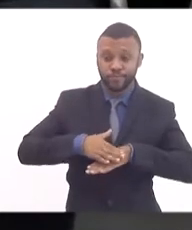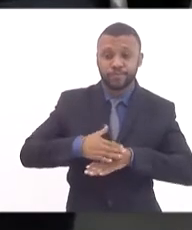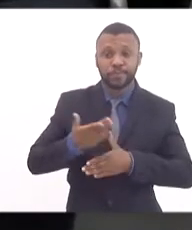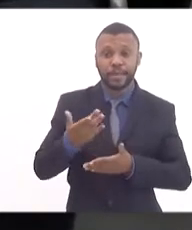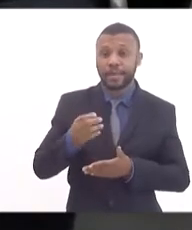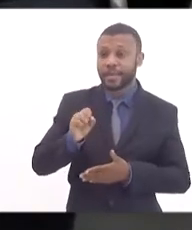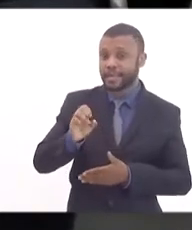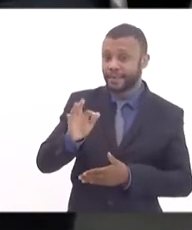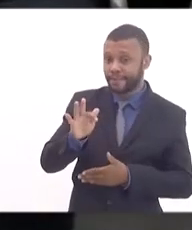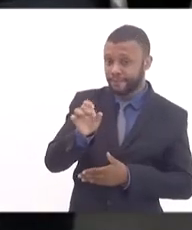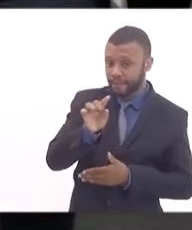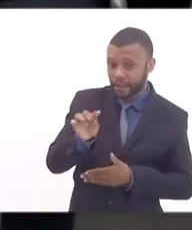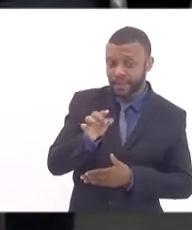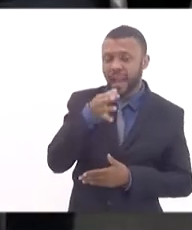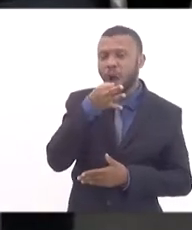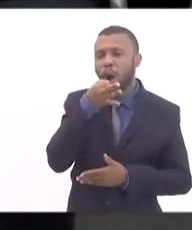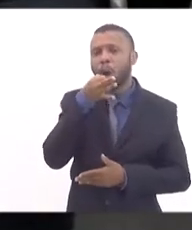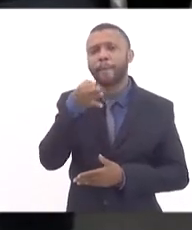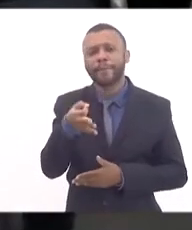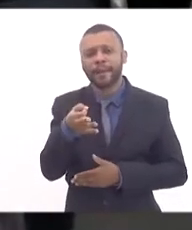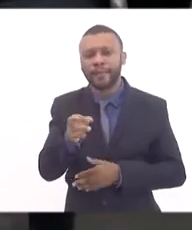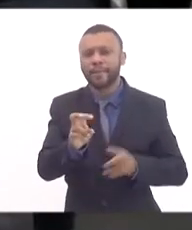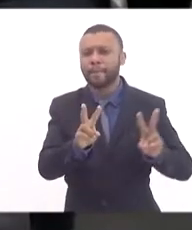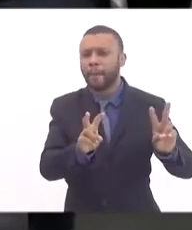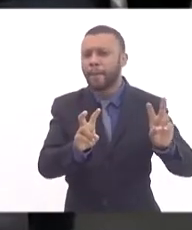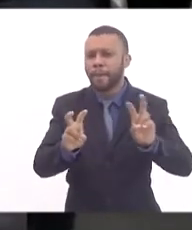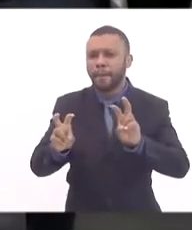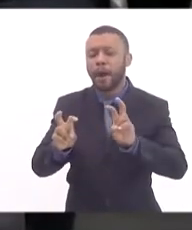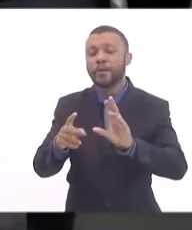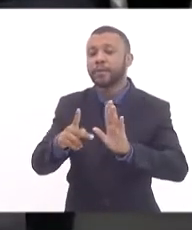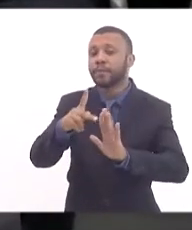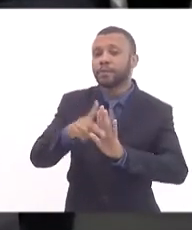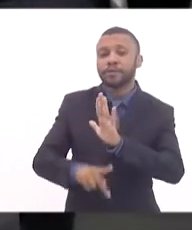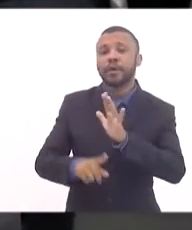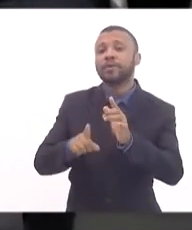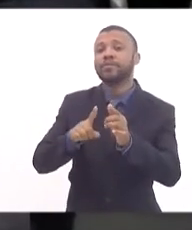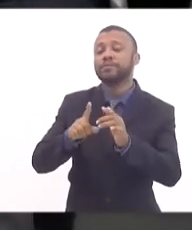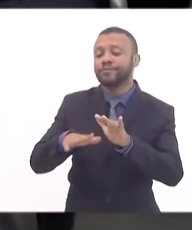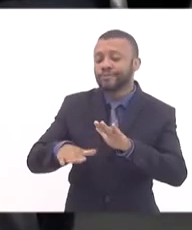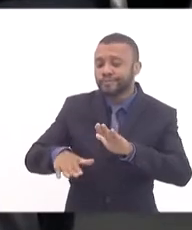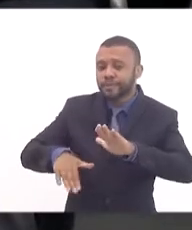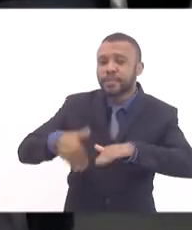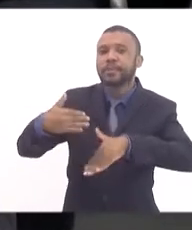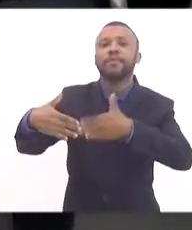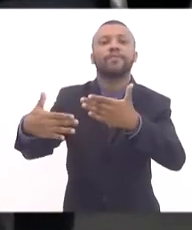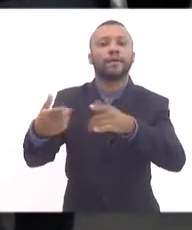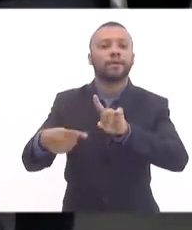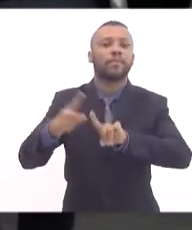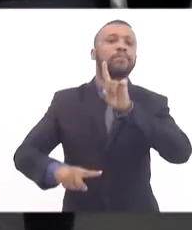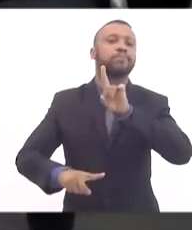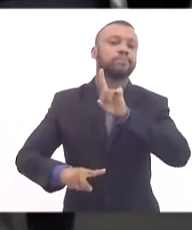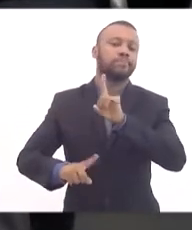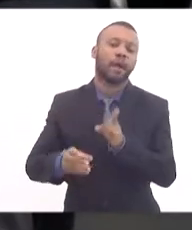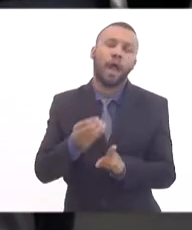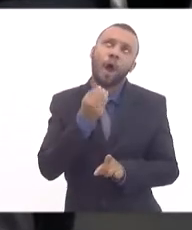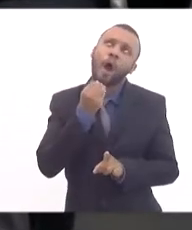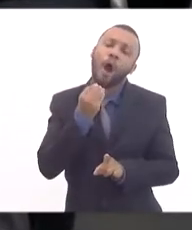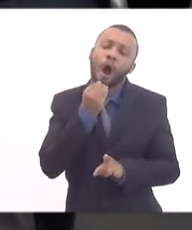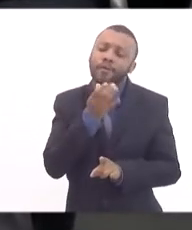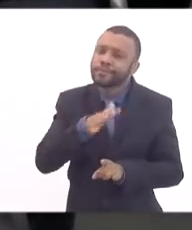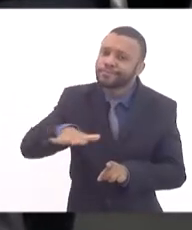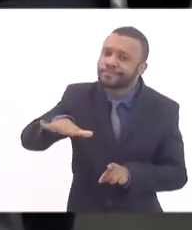opinar sobre esses os projetos de desenvolvimento é óbvio que no caso do plástico